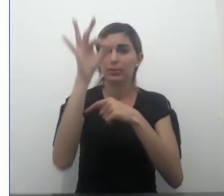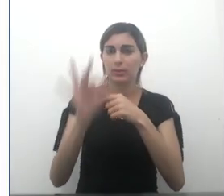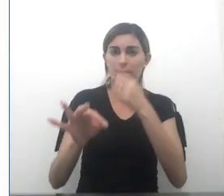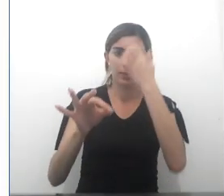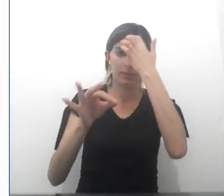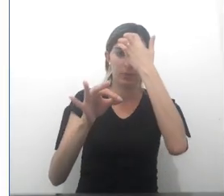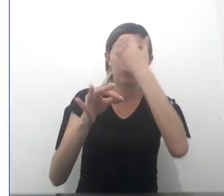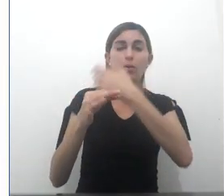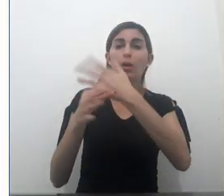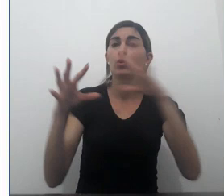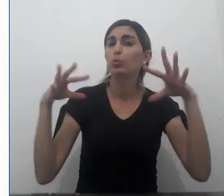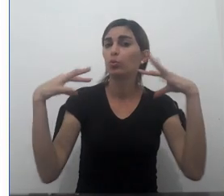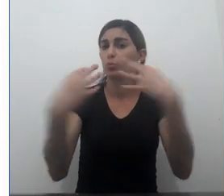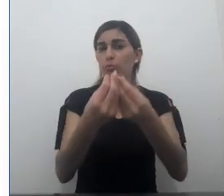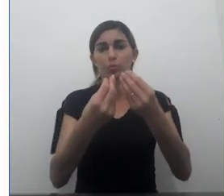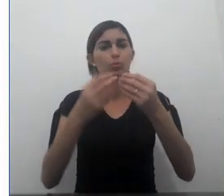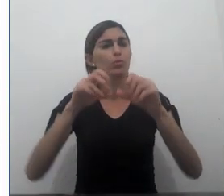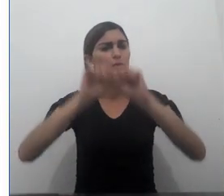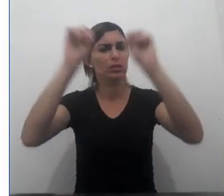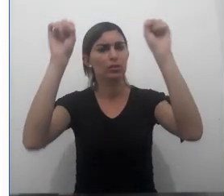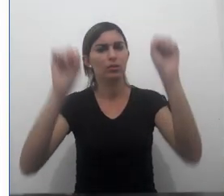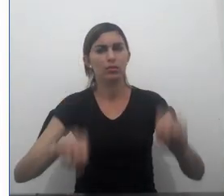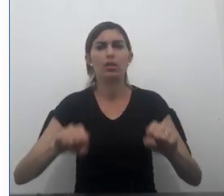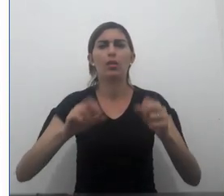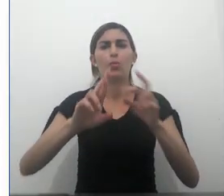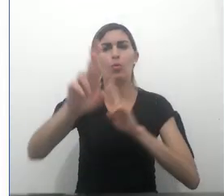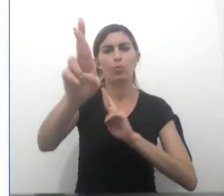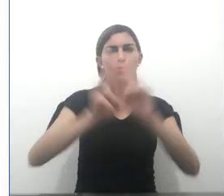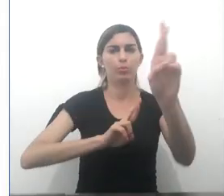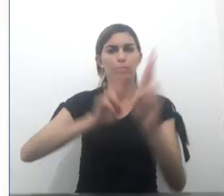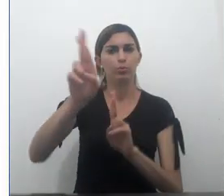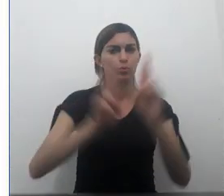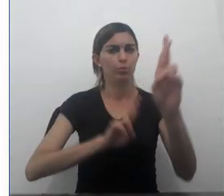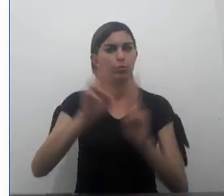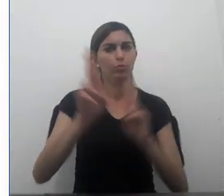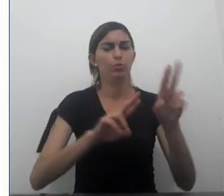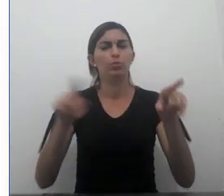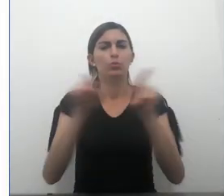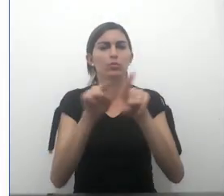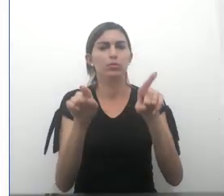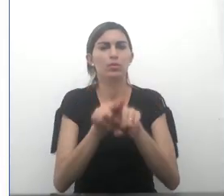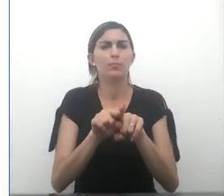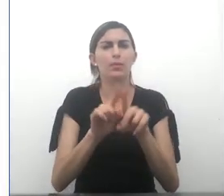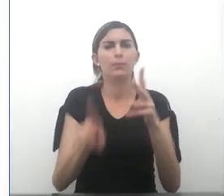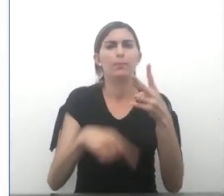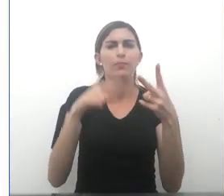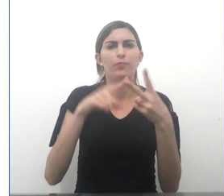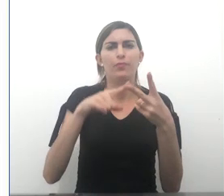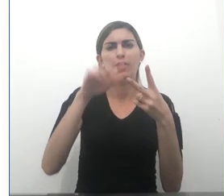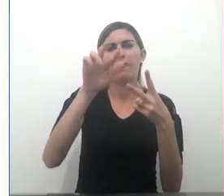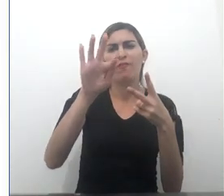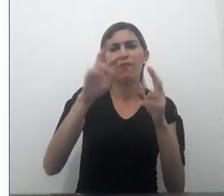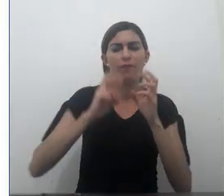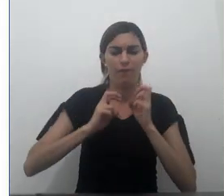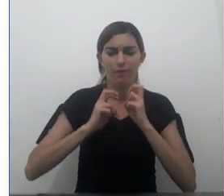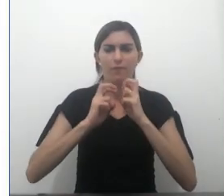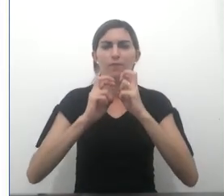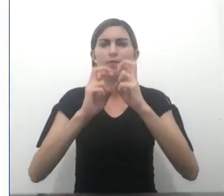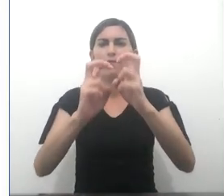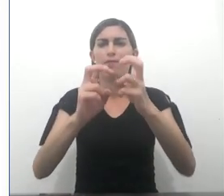61,1%, tá, é todo no sistema rodoviário. Existe também o sistema